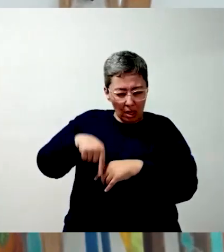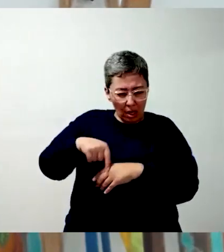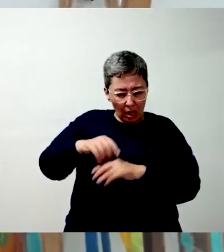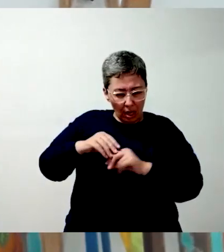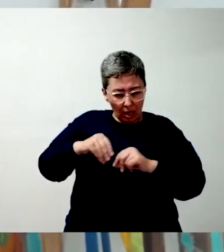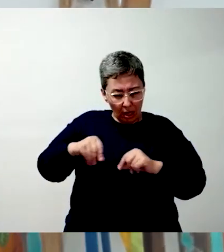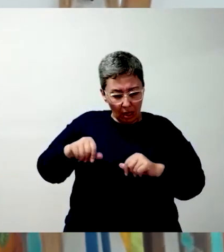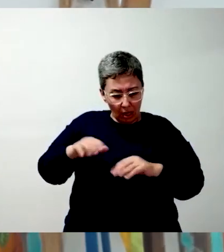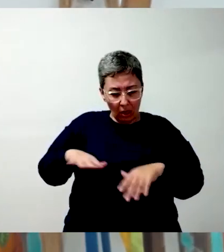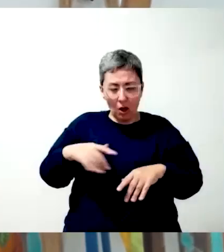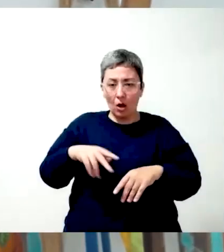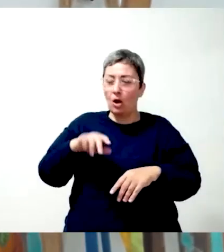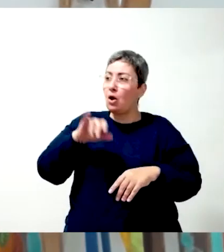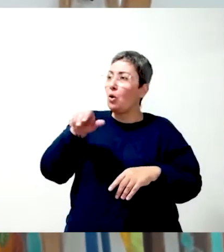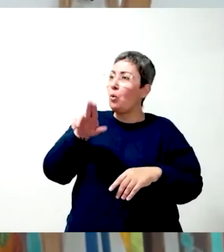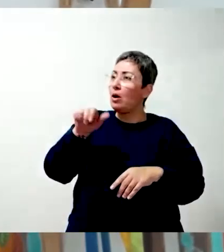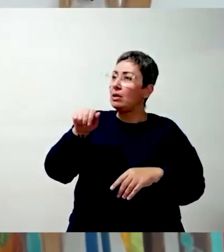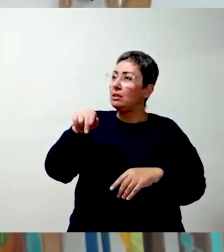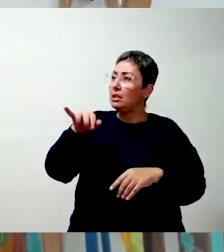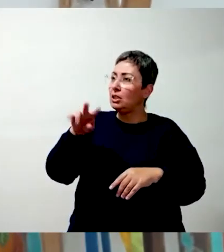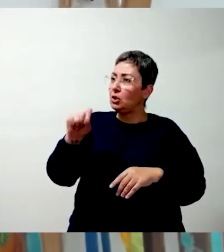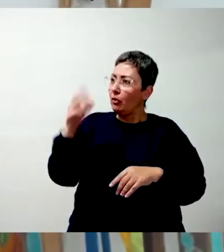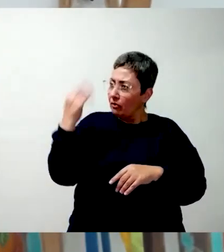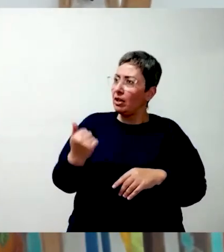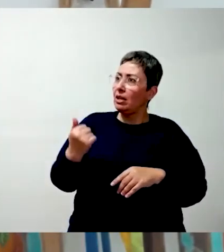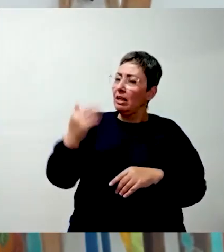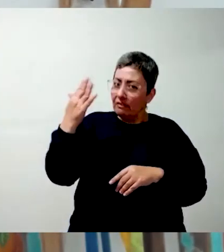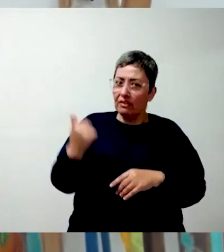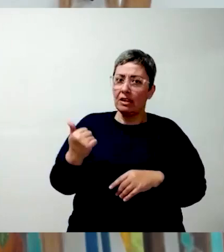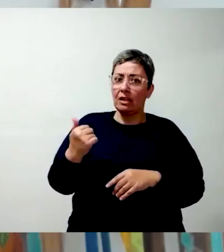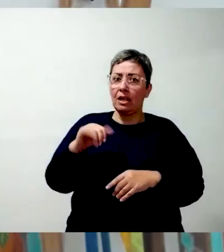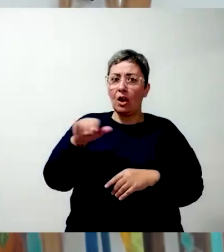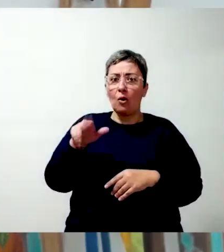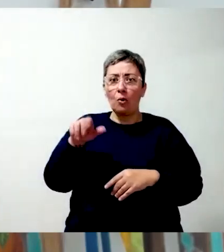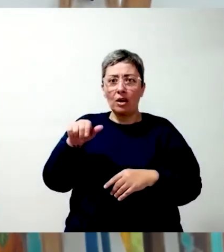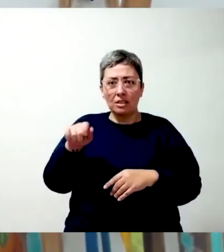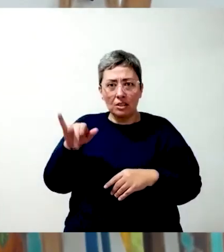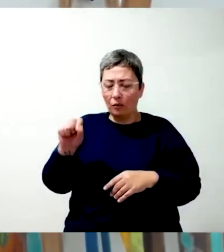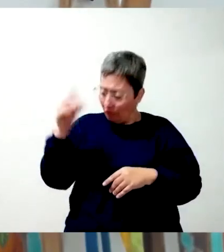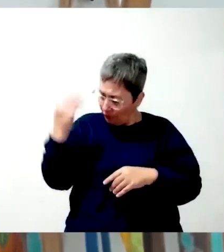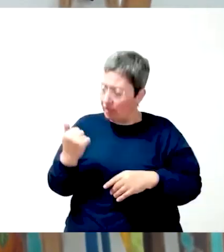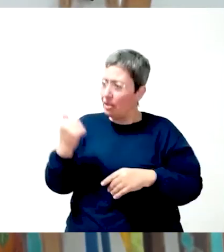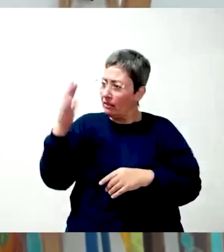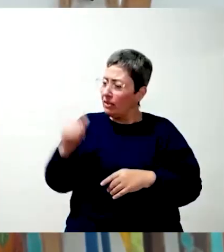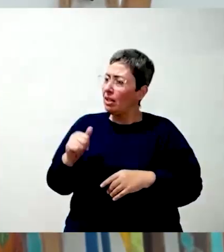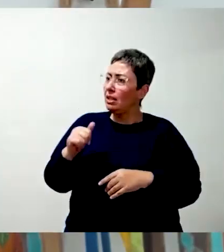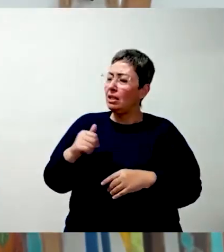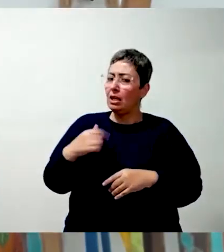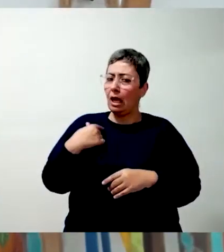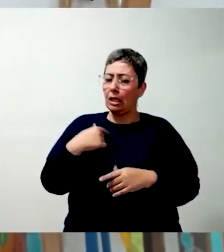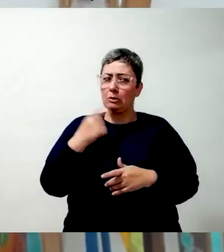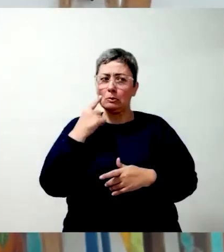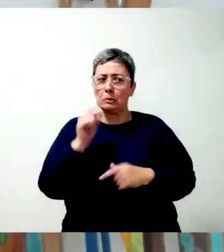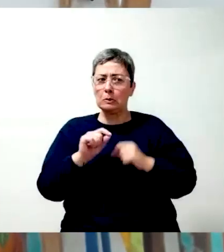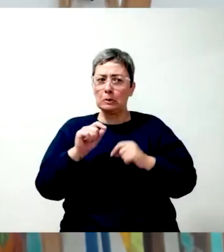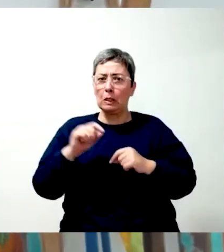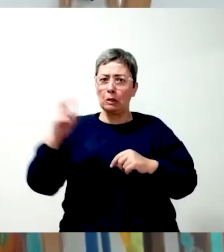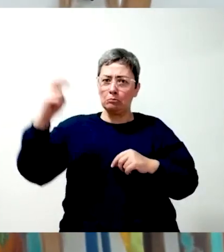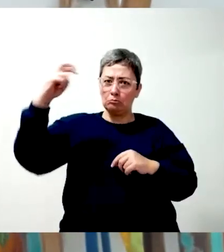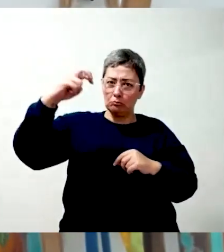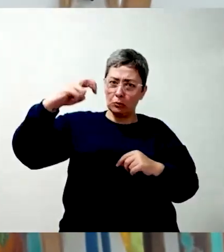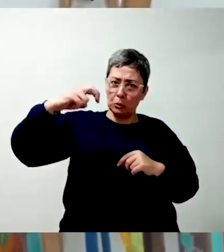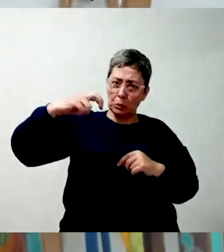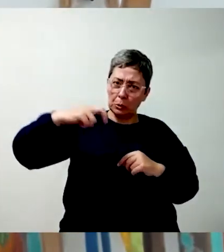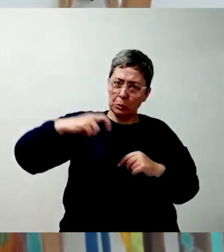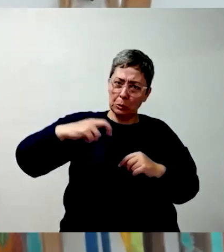uma voz na terra que dizia: Juanito, Juanito, venga, venga Juanito, venga Juanito." E eu fiz todo